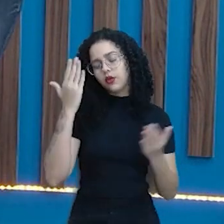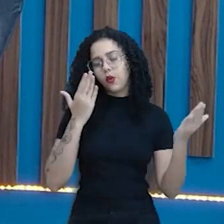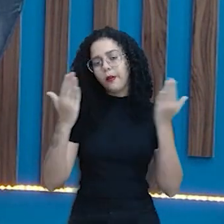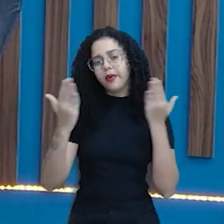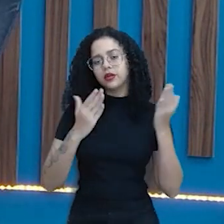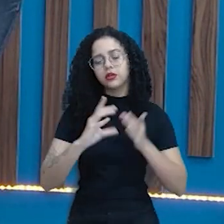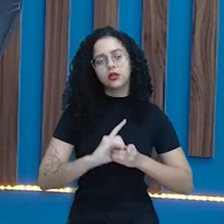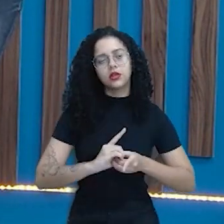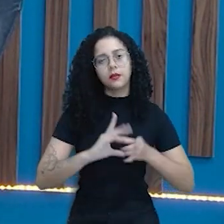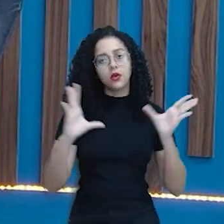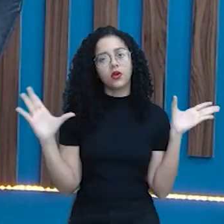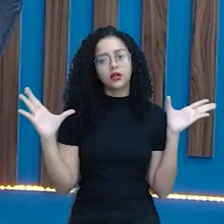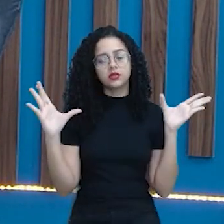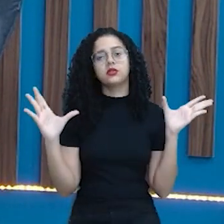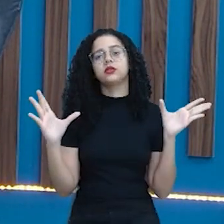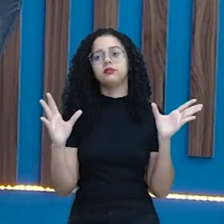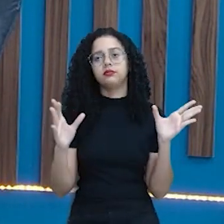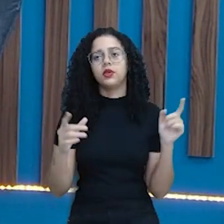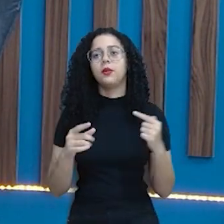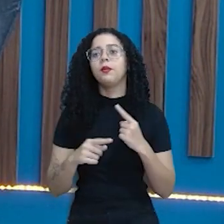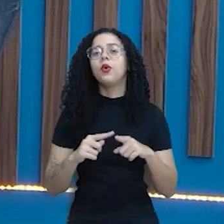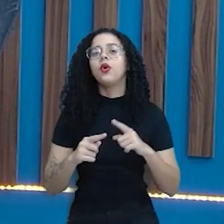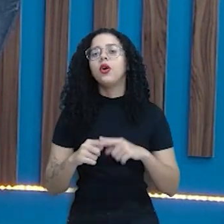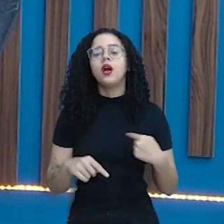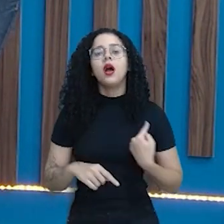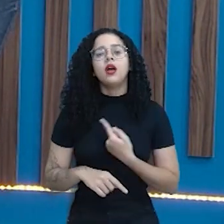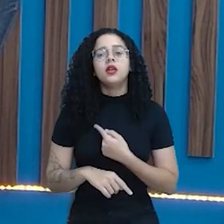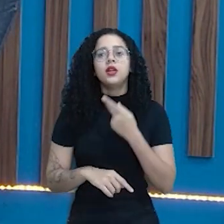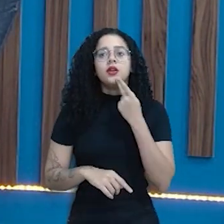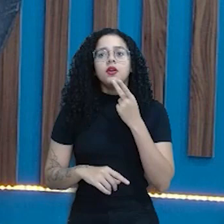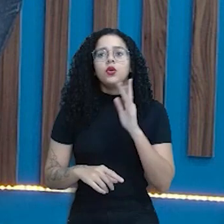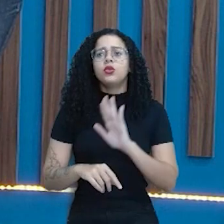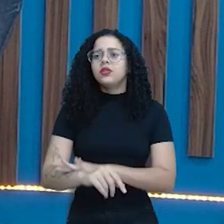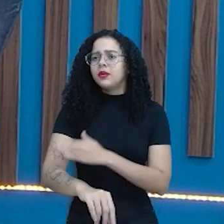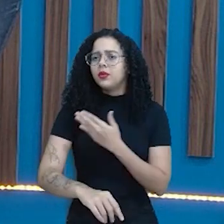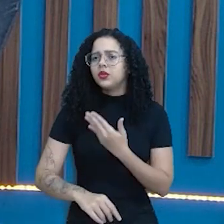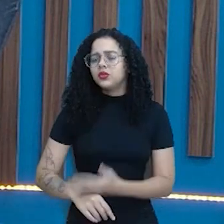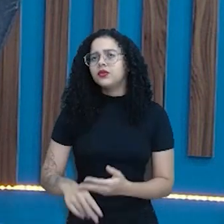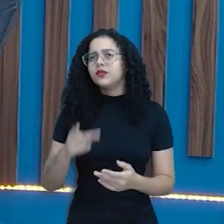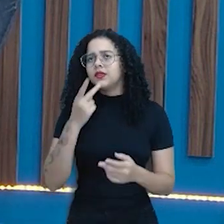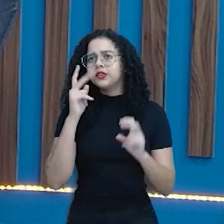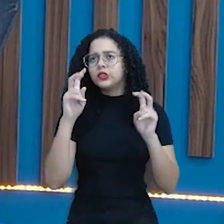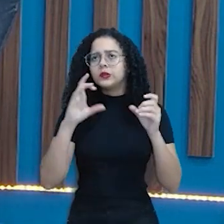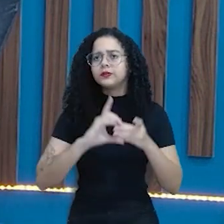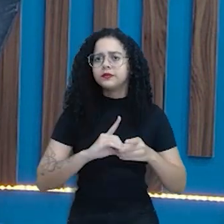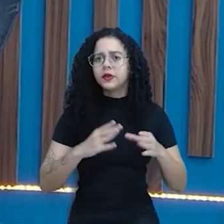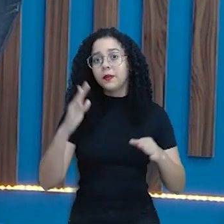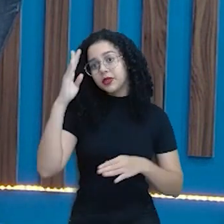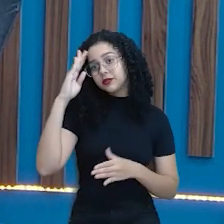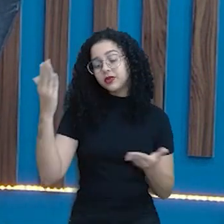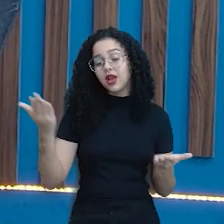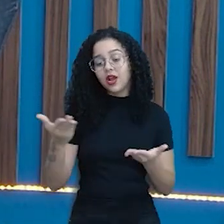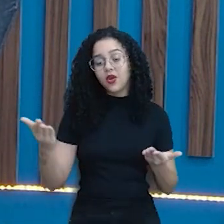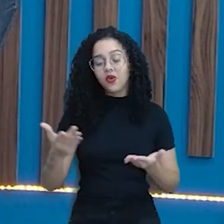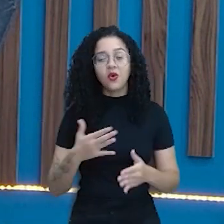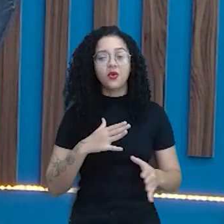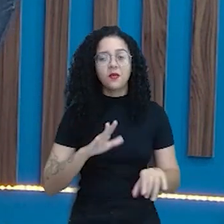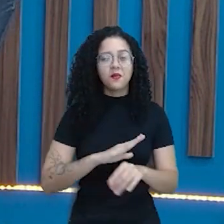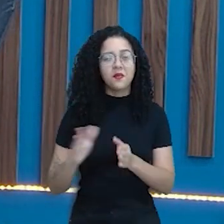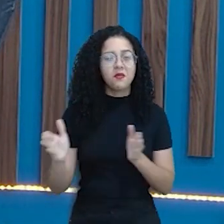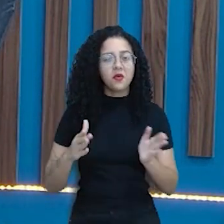com a democracia, né? Porque a gente está aí falando o tempo todo de democracia, principalmente agora, no período que a gente está vivendo.